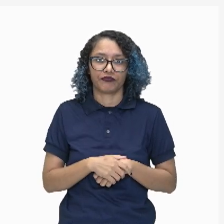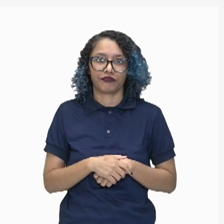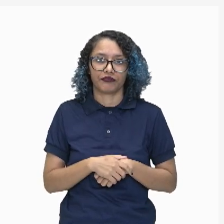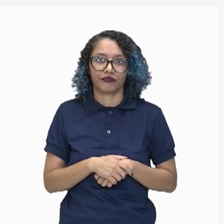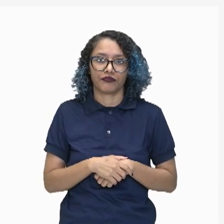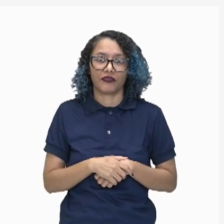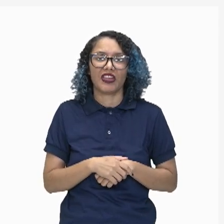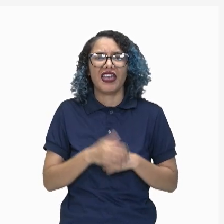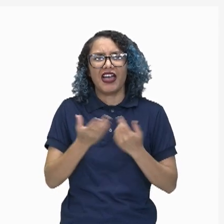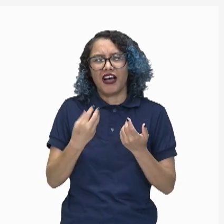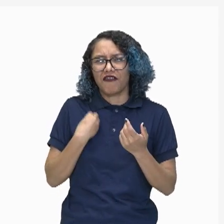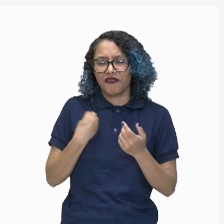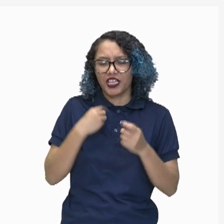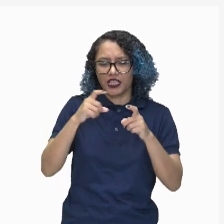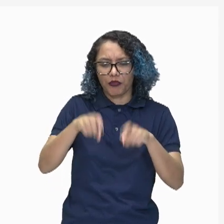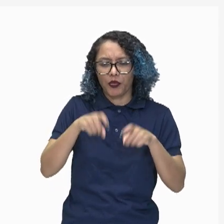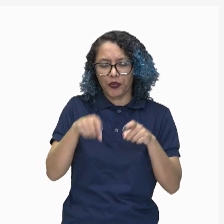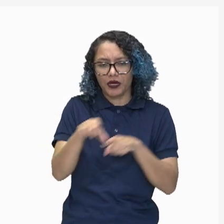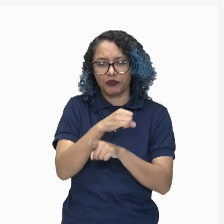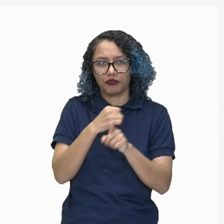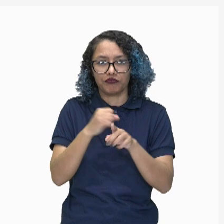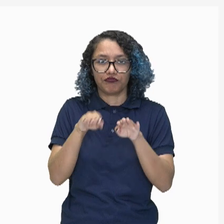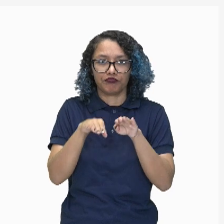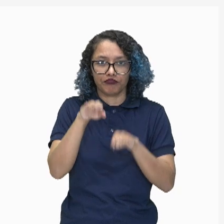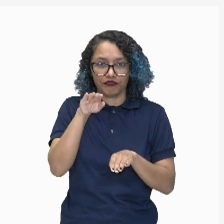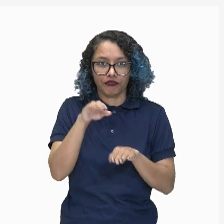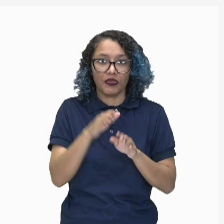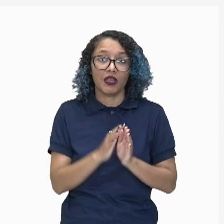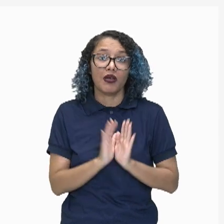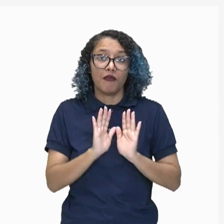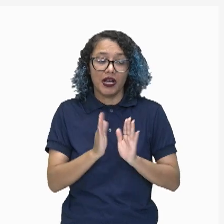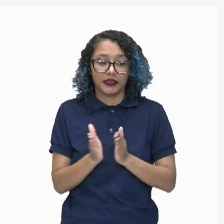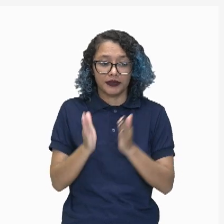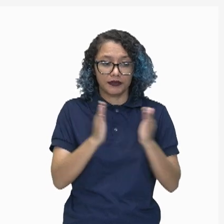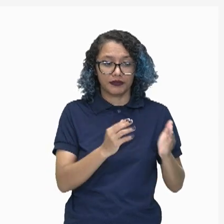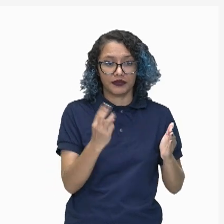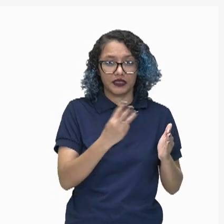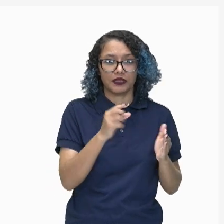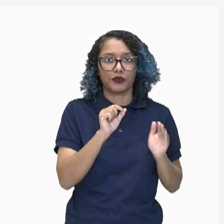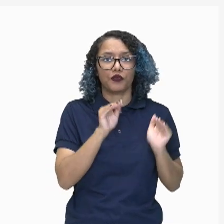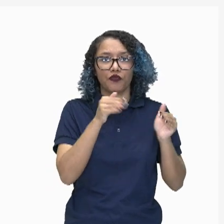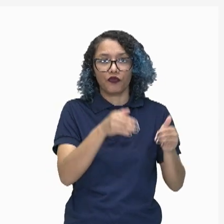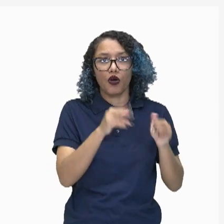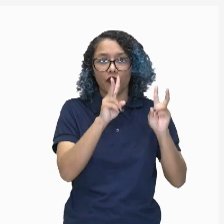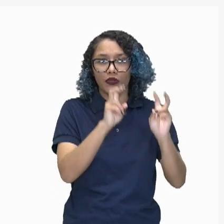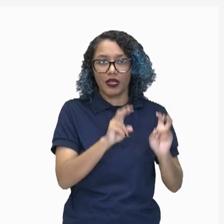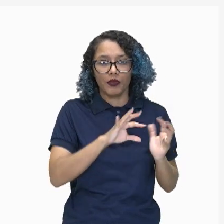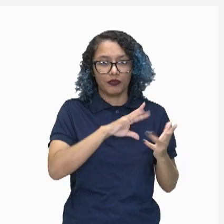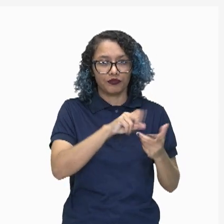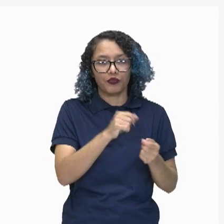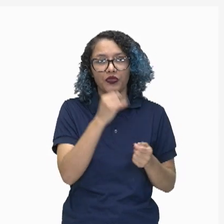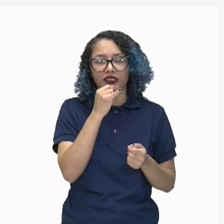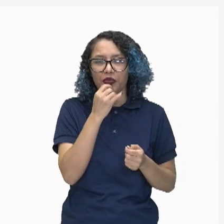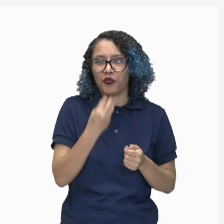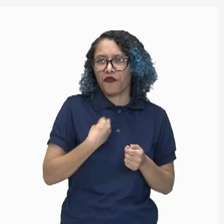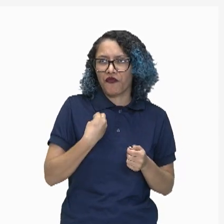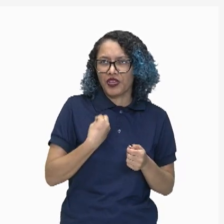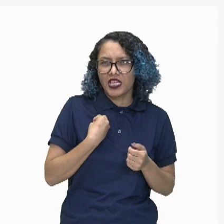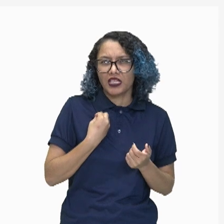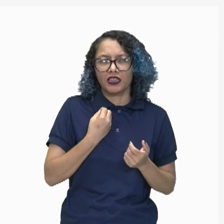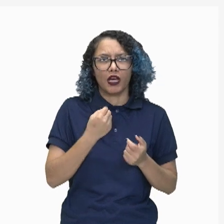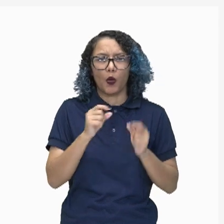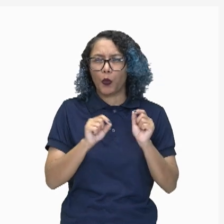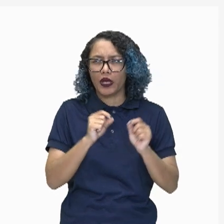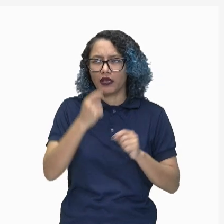nos sertões, desigualdades sociais. A geração de 45 voltou-se para questões mais universais, o que é a vida, o que é o ser.